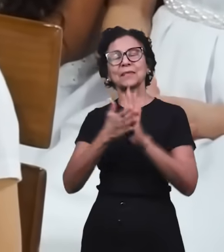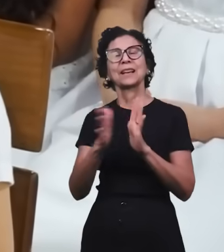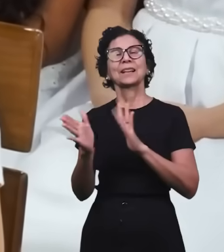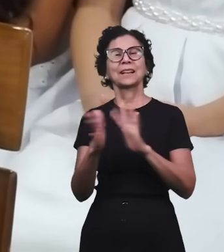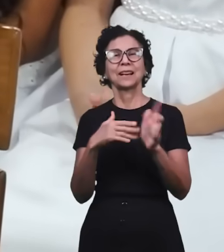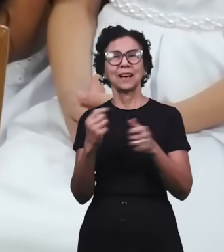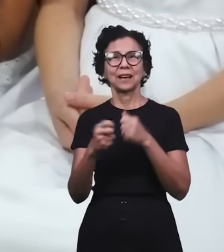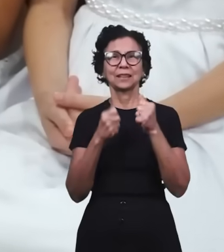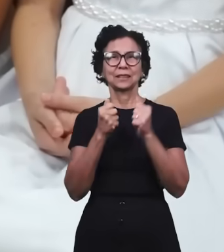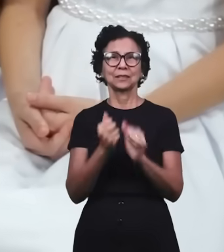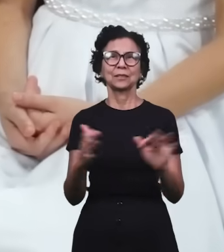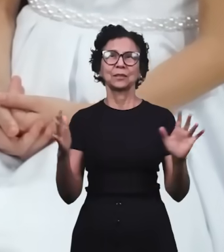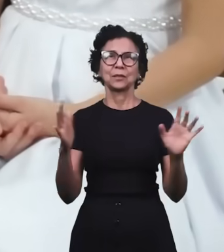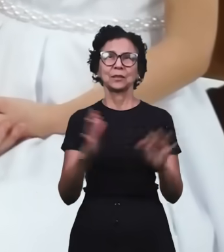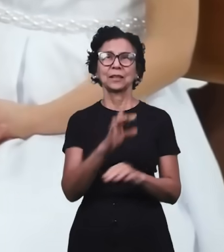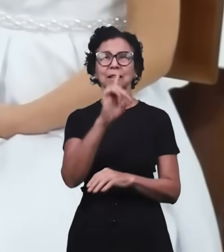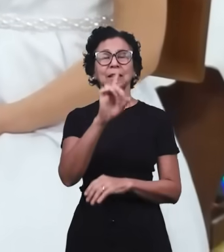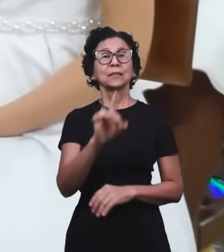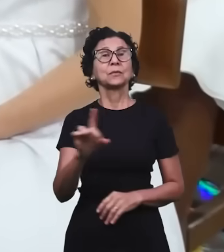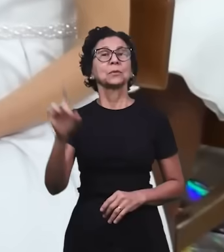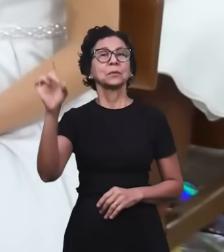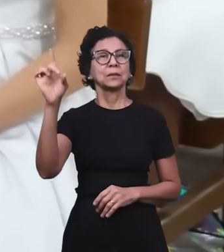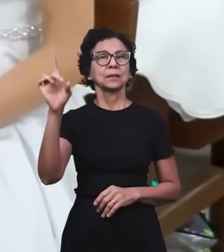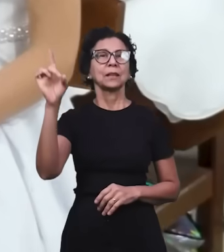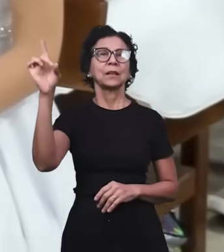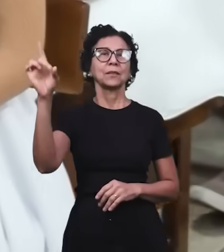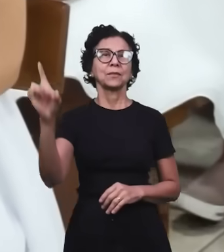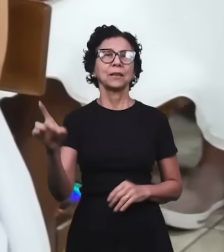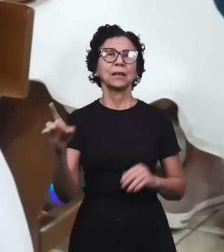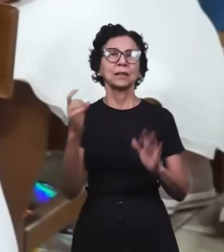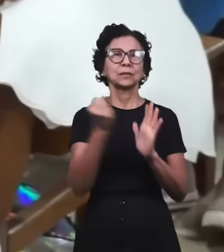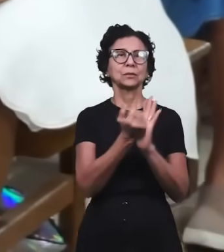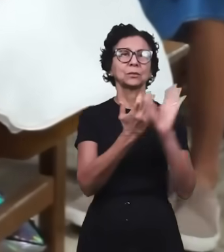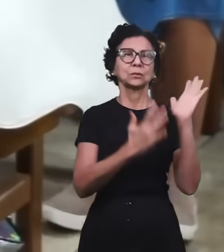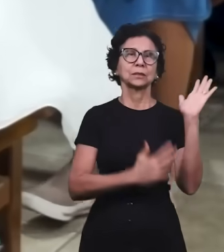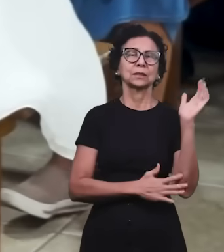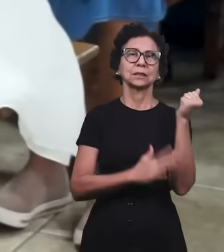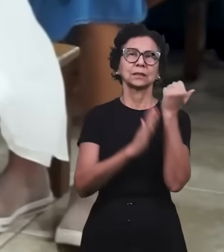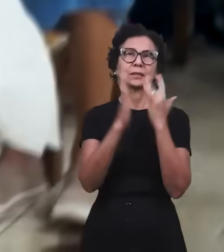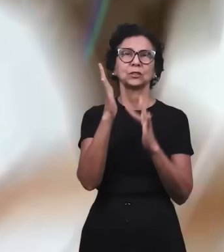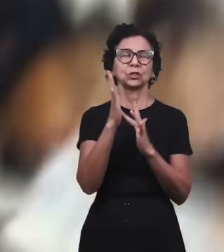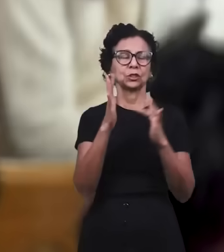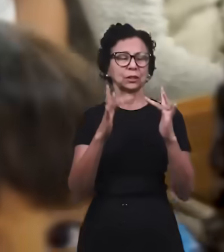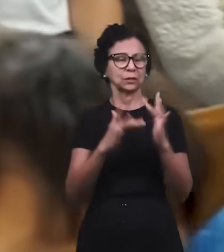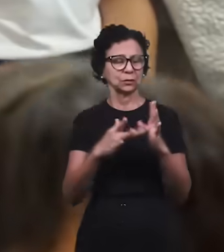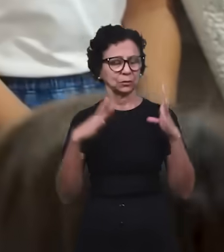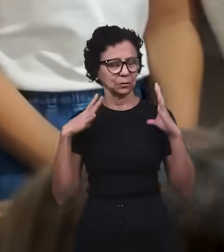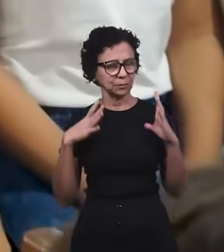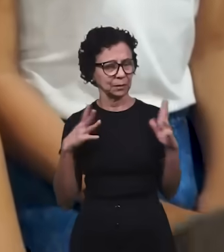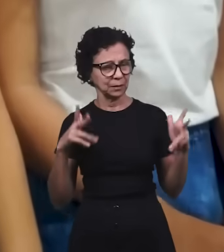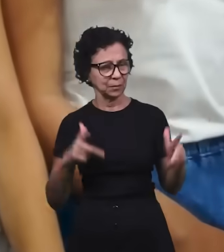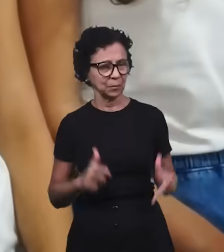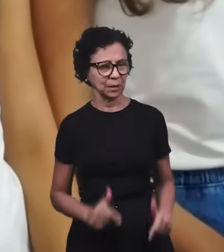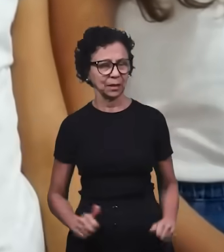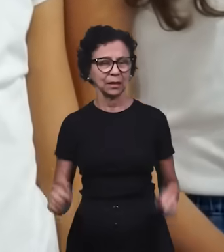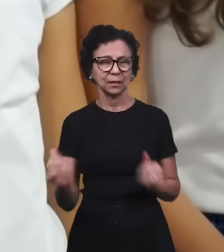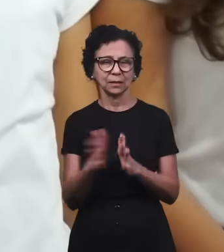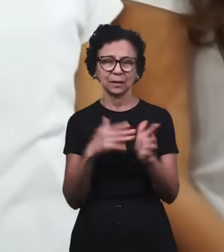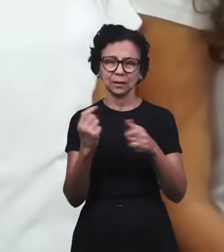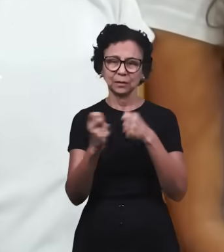aleluia, glória a Deus. Fui lavado no sangue do Cordeiro,